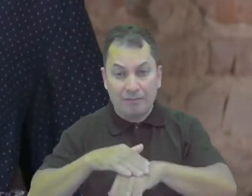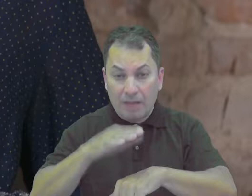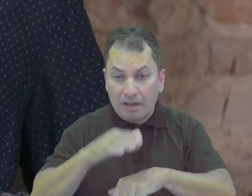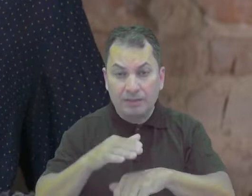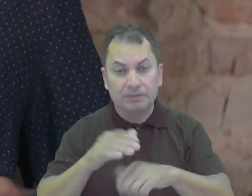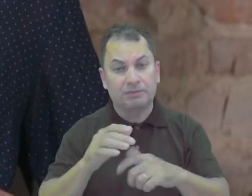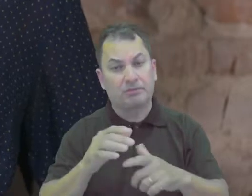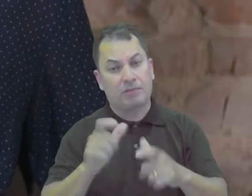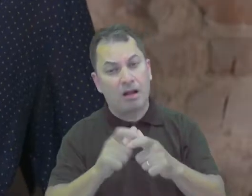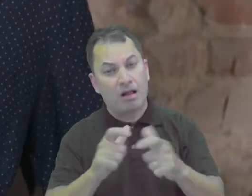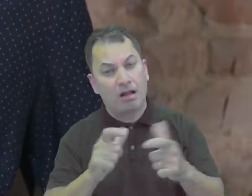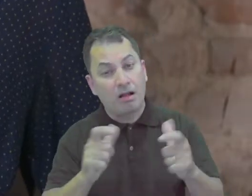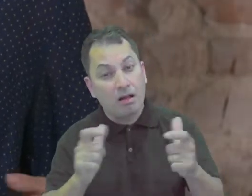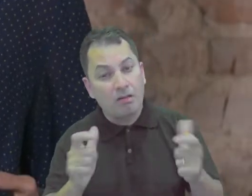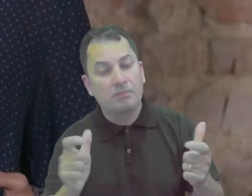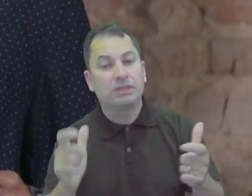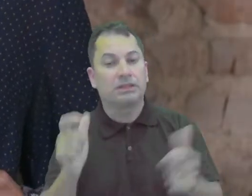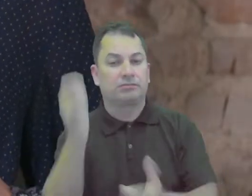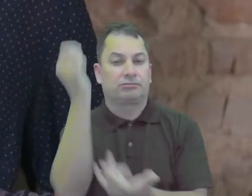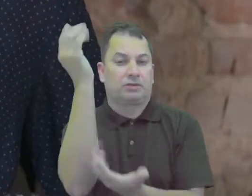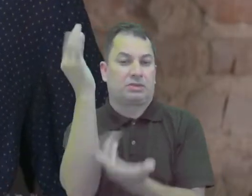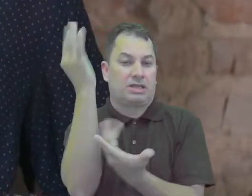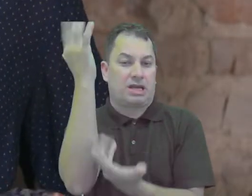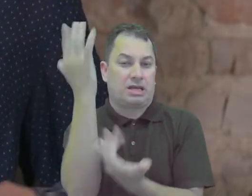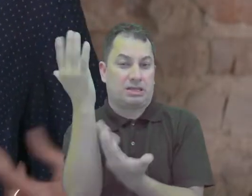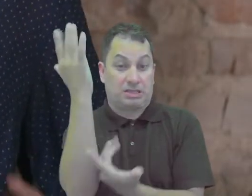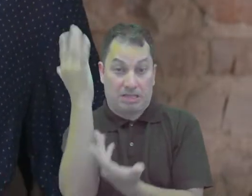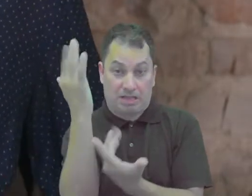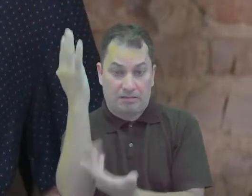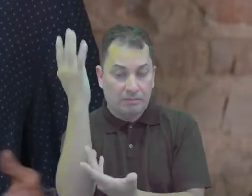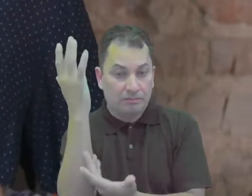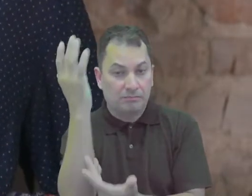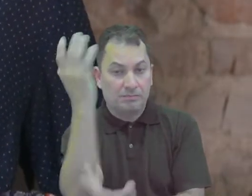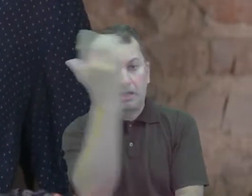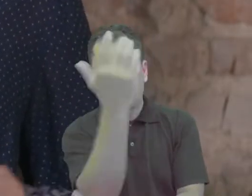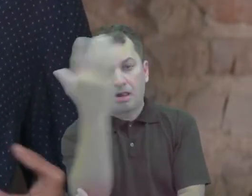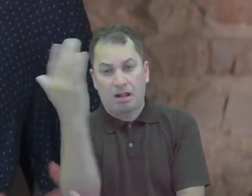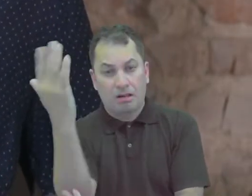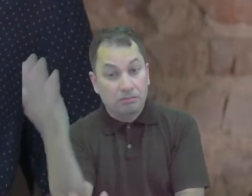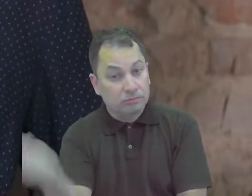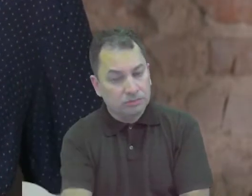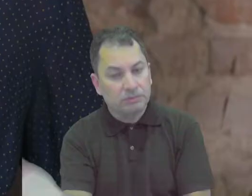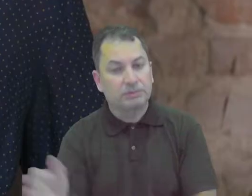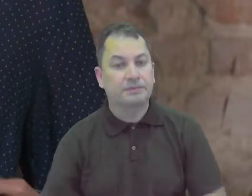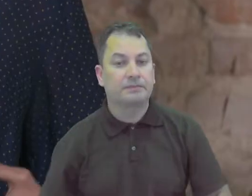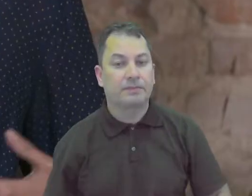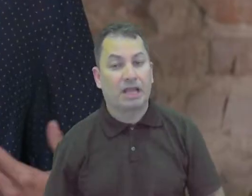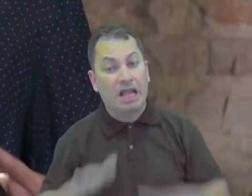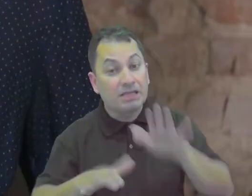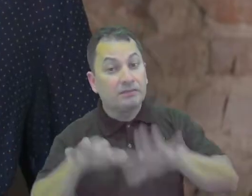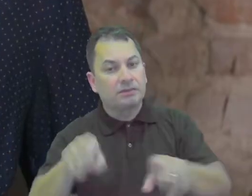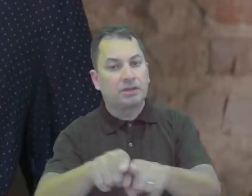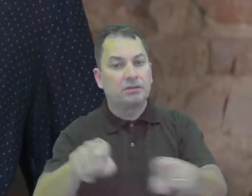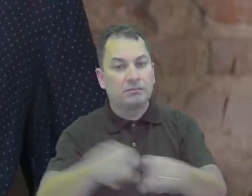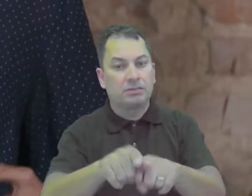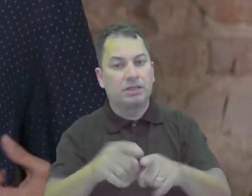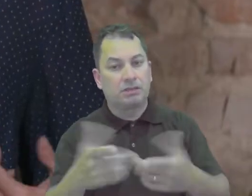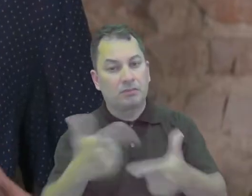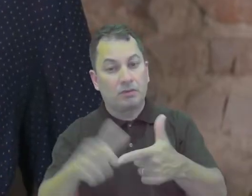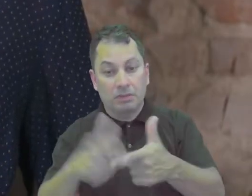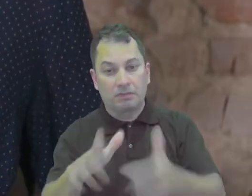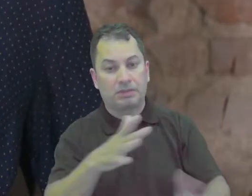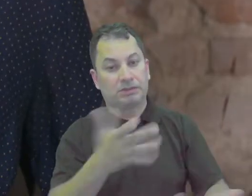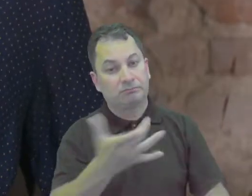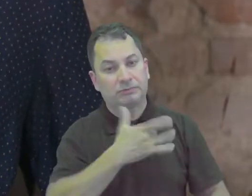pode identificar como um desfecho na saúde, né, alguns desfechos na saúde, como as doenças respiratórias, né, como o asma,